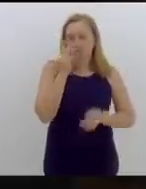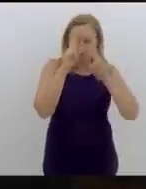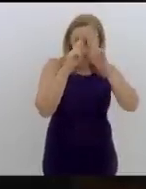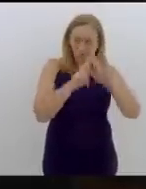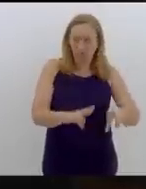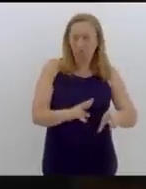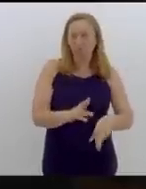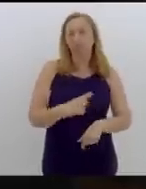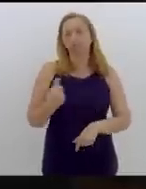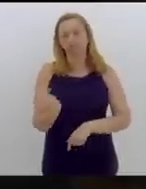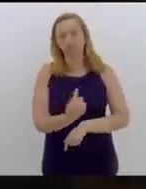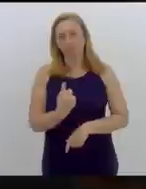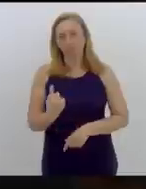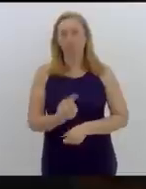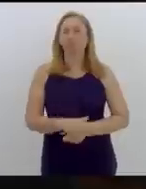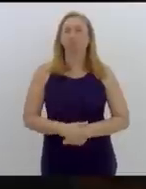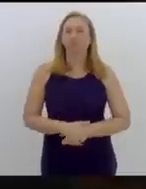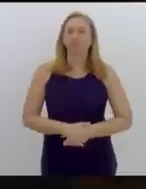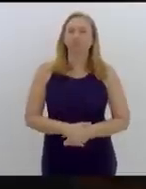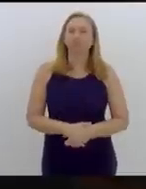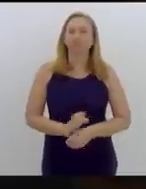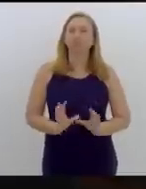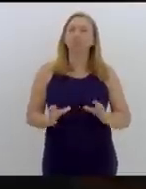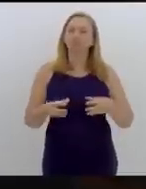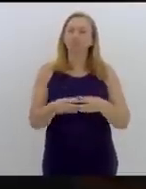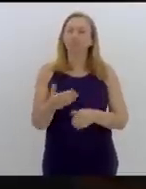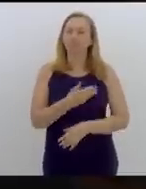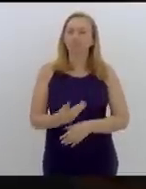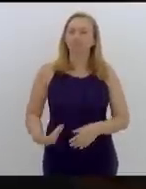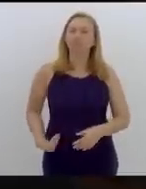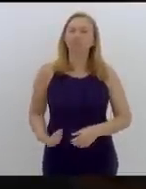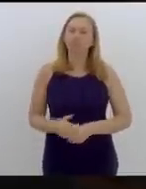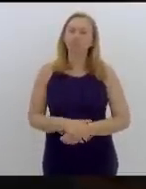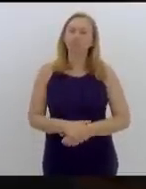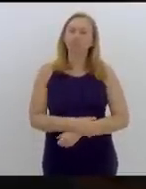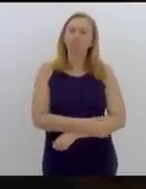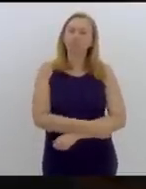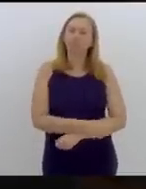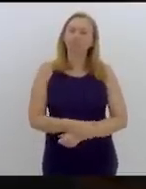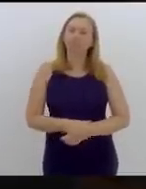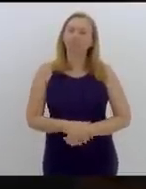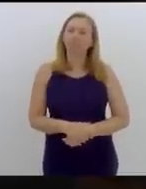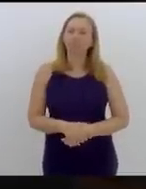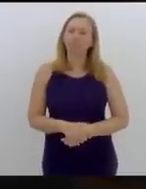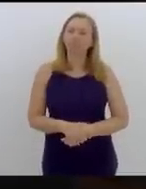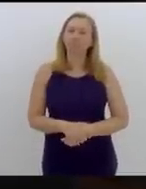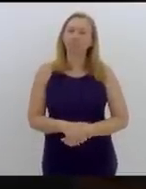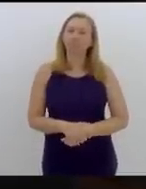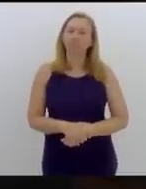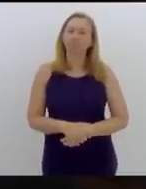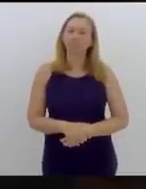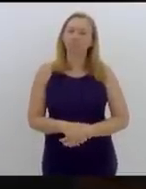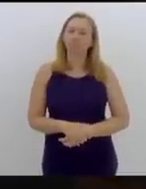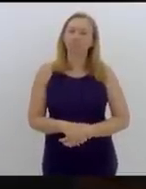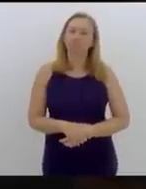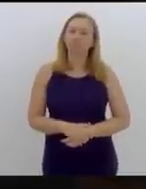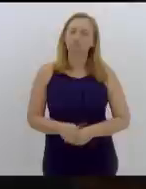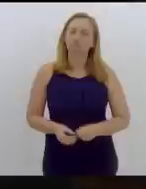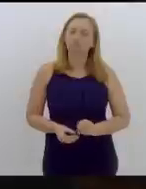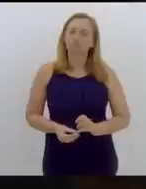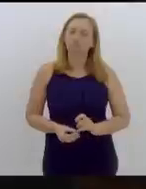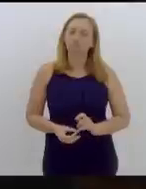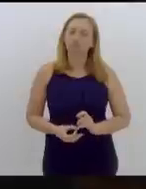policiais e sobretudo com as comissões e com Parlamento do Rio de Janeiro diz respeito então é